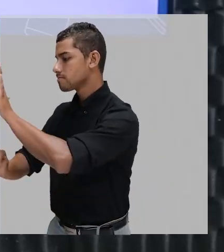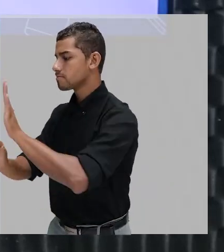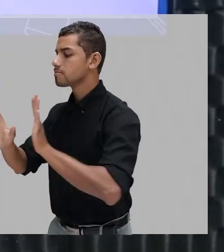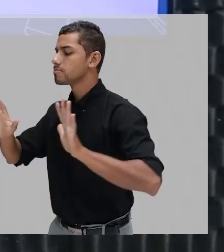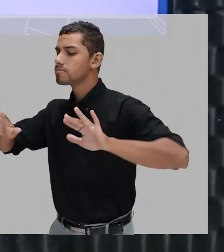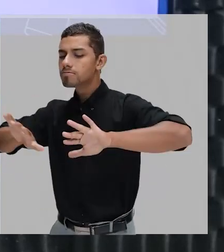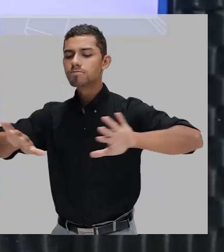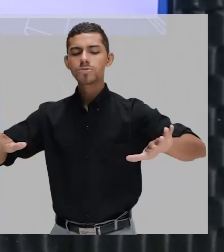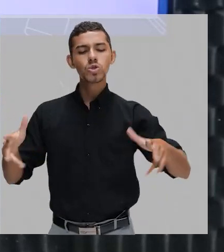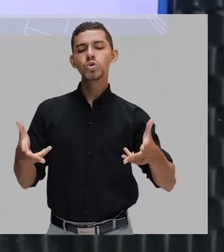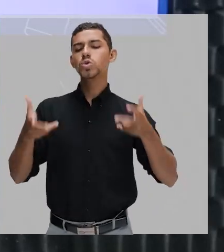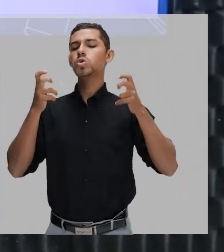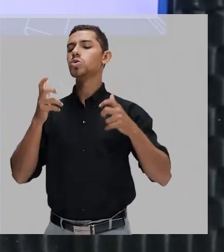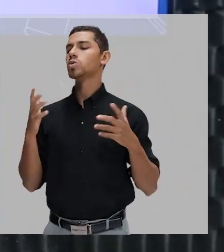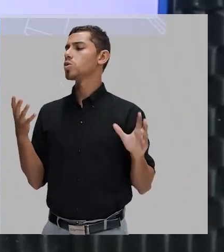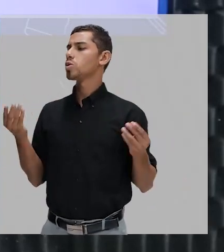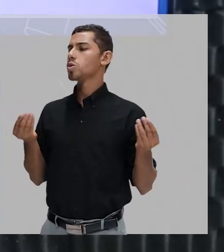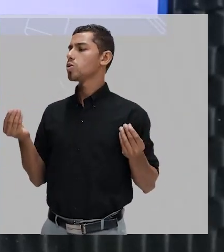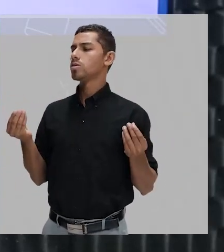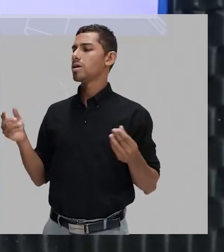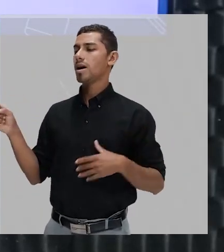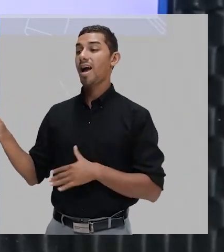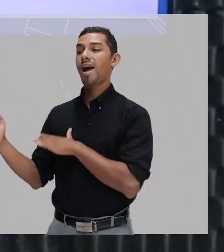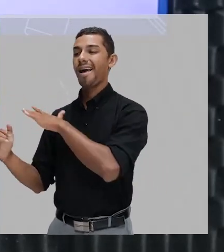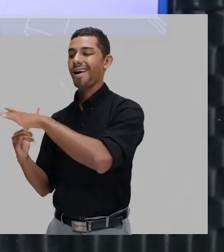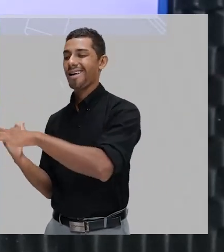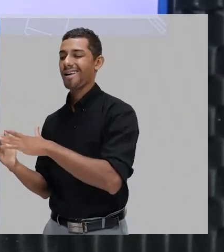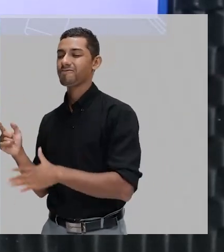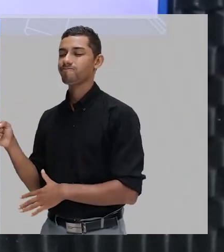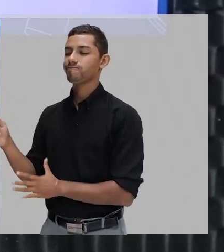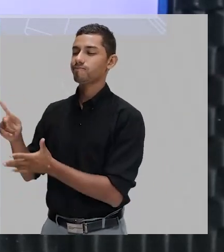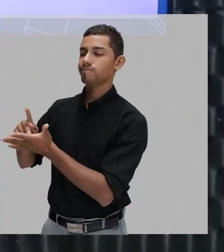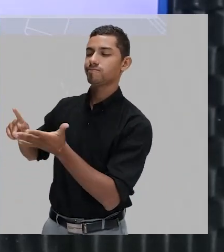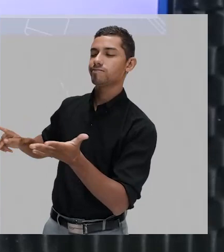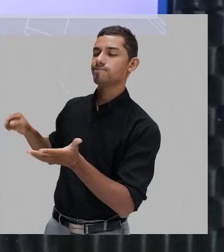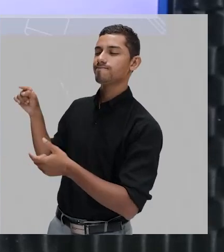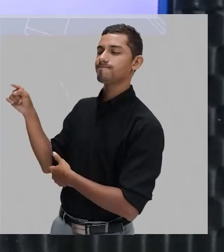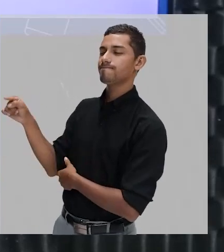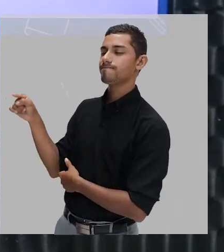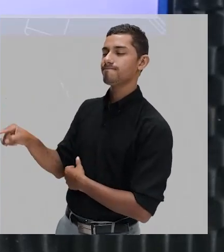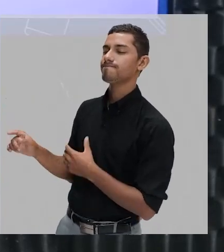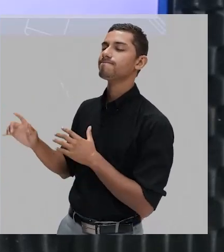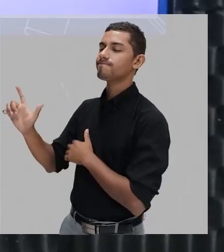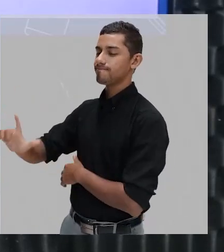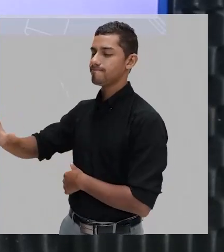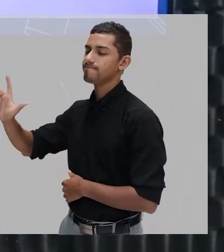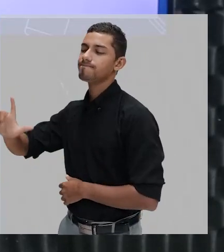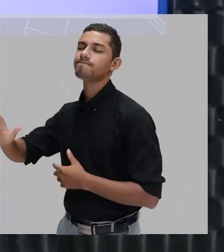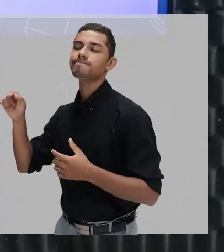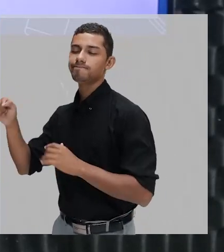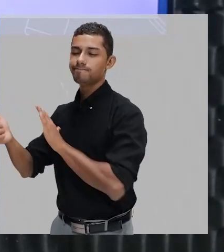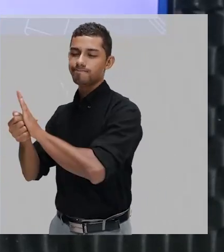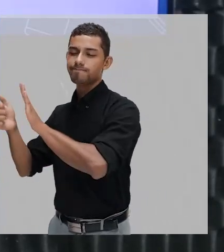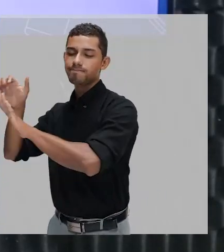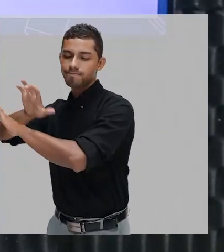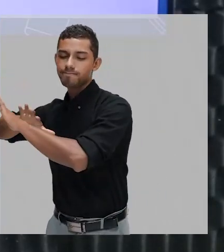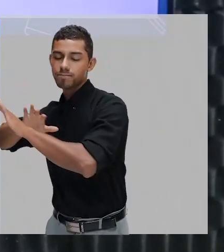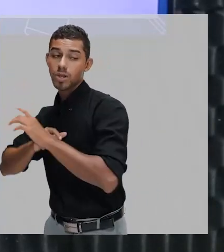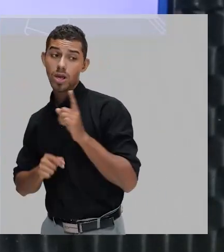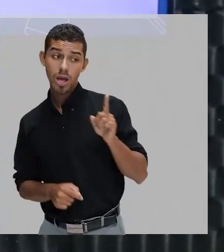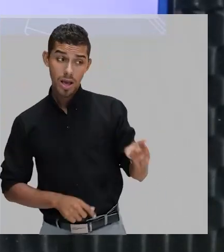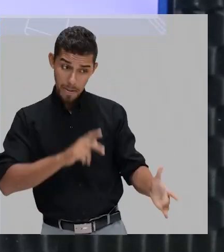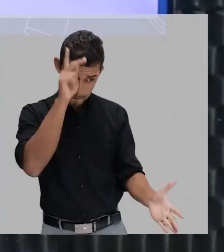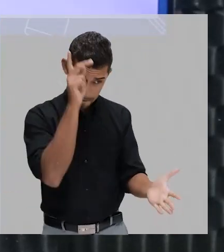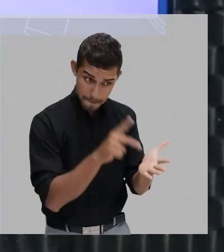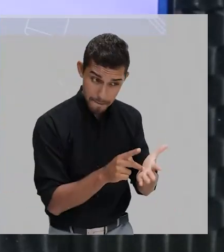como vocês conseguem identificar, certo? Com as marcas que são características de cada texto, vocês